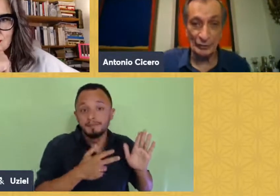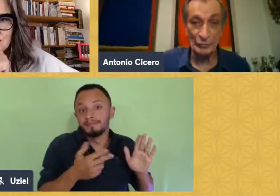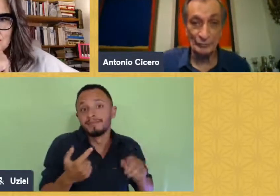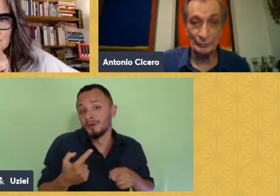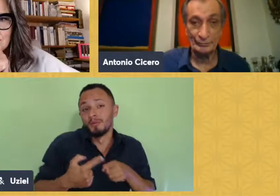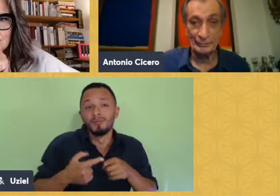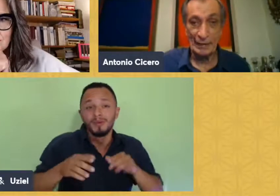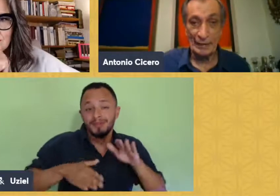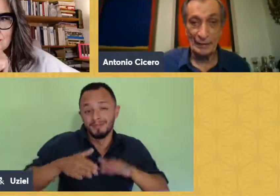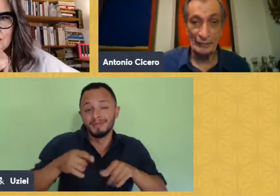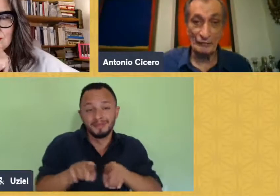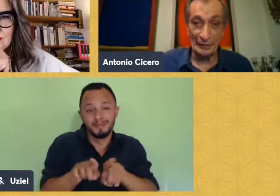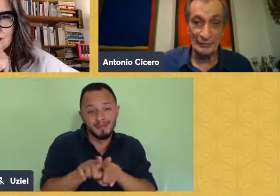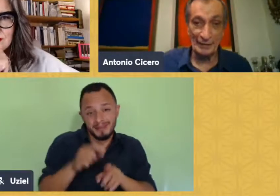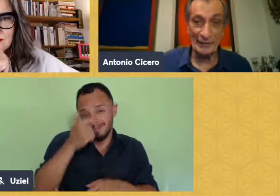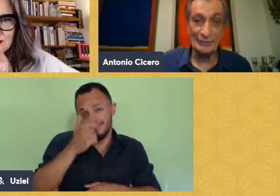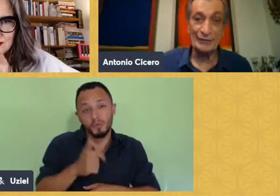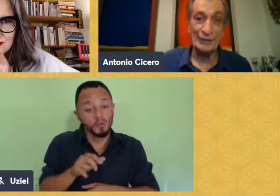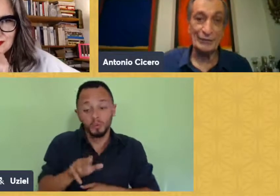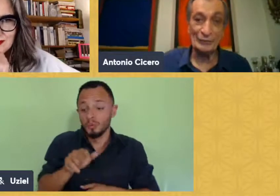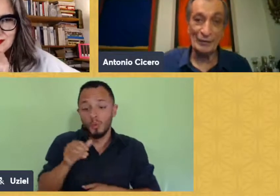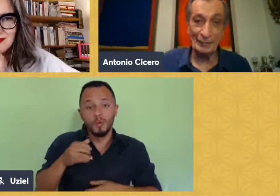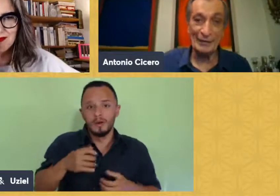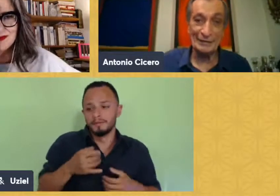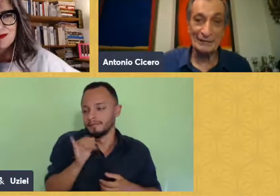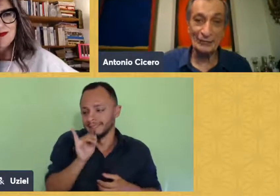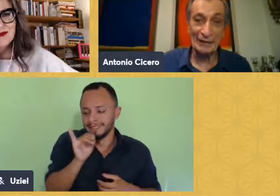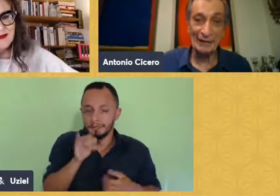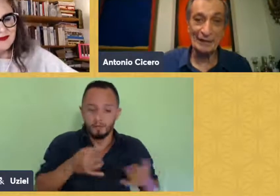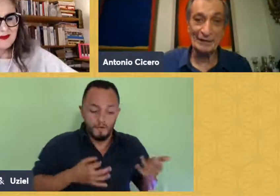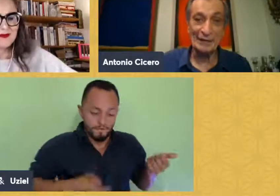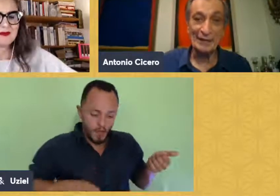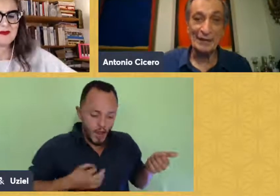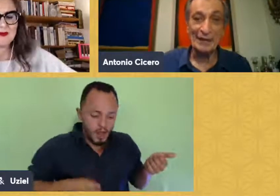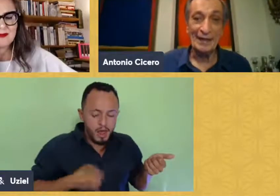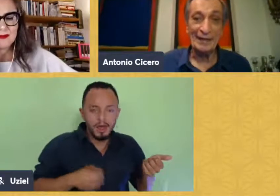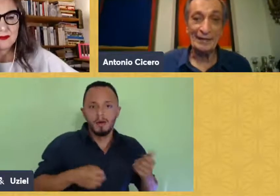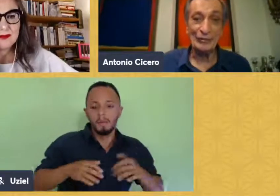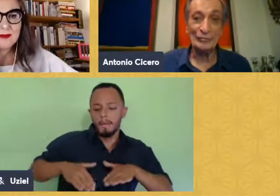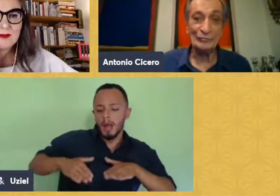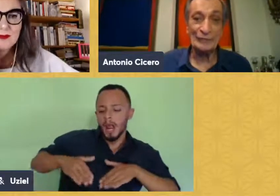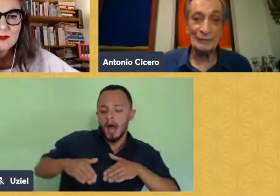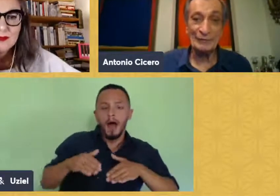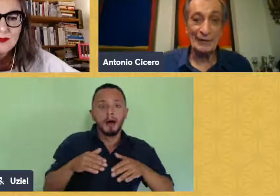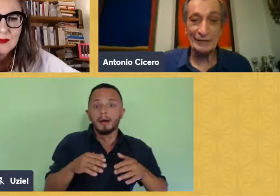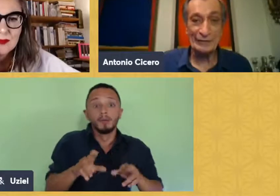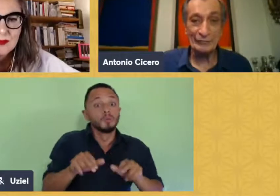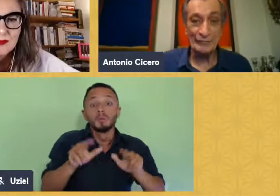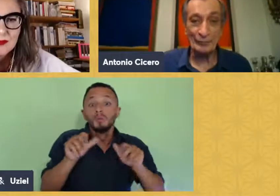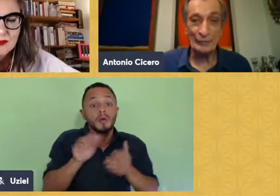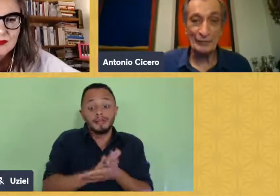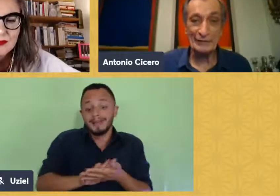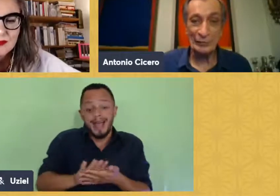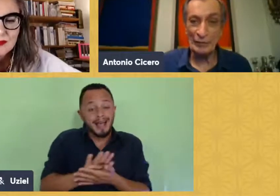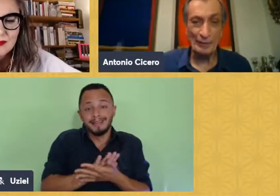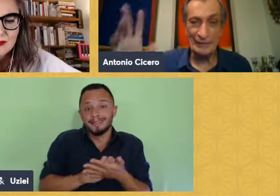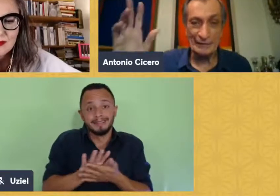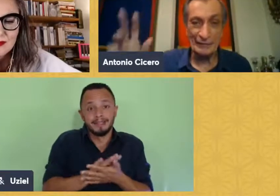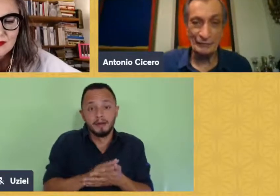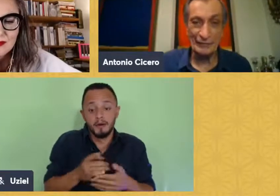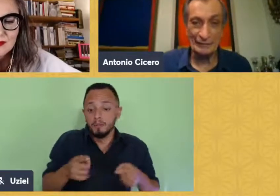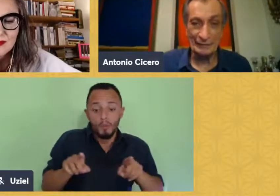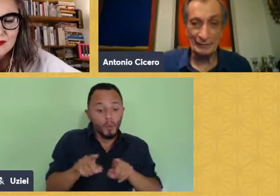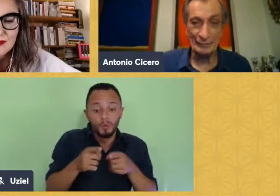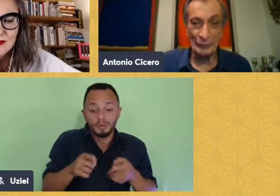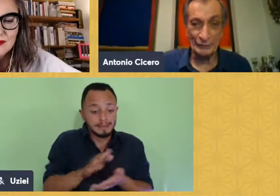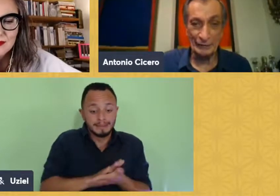instrumento nenhum, infelizmente, nunca aprendi a tocar nada, eu simplesmente escrevia poesia, nunca pensei